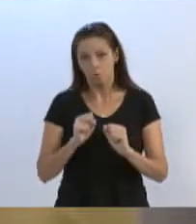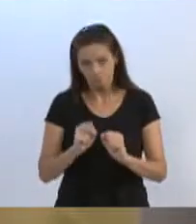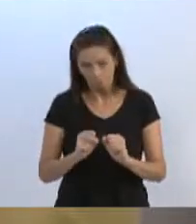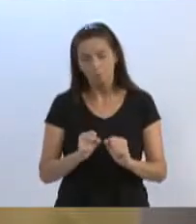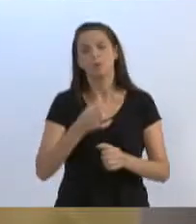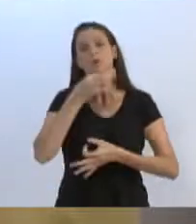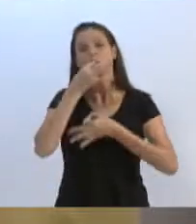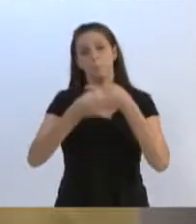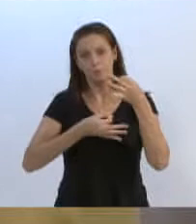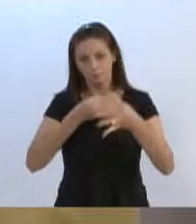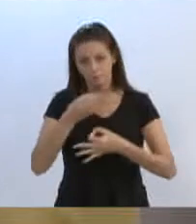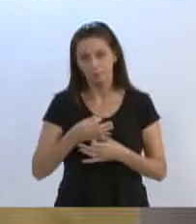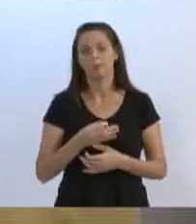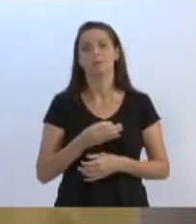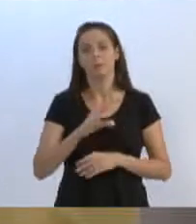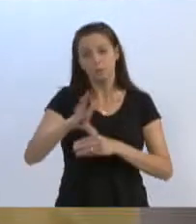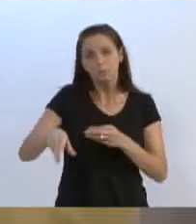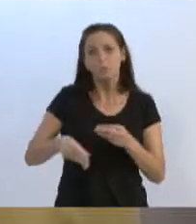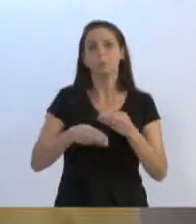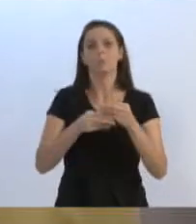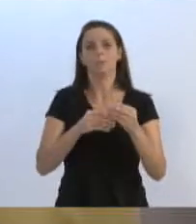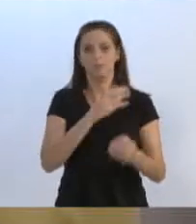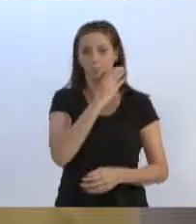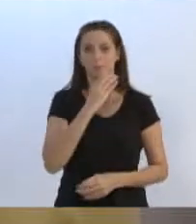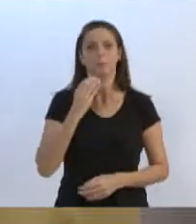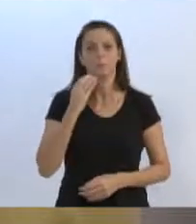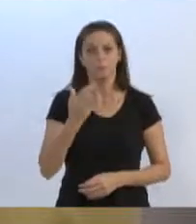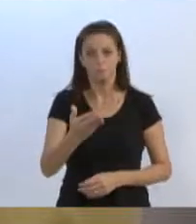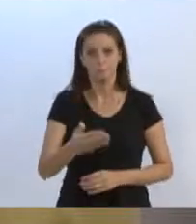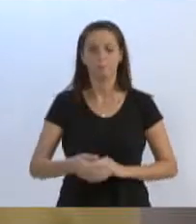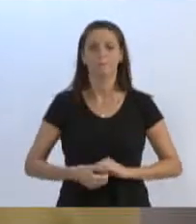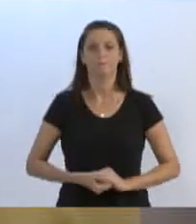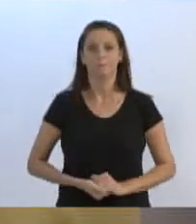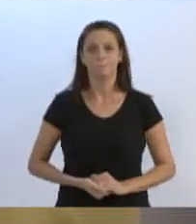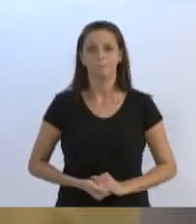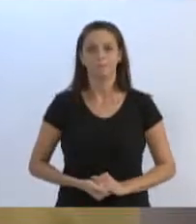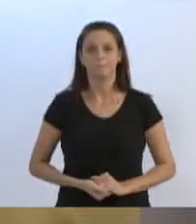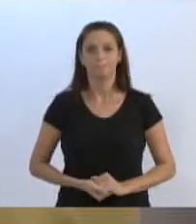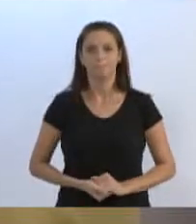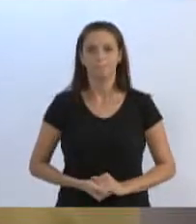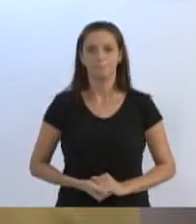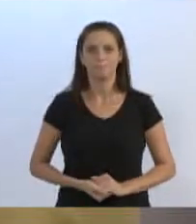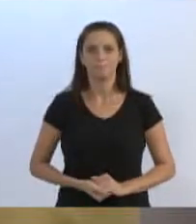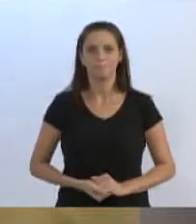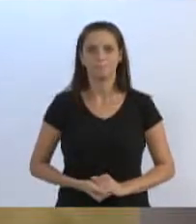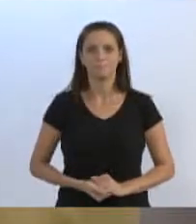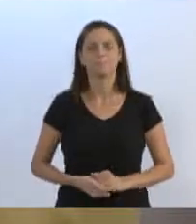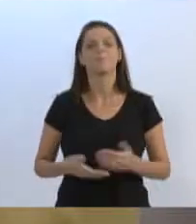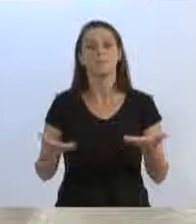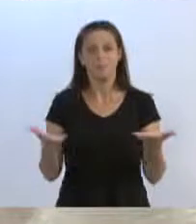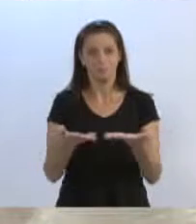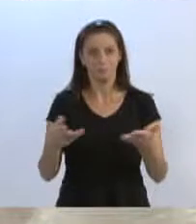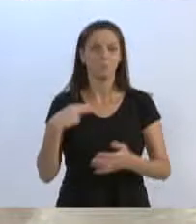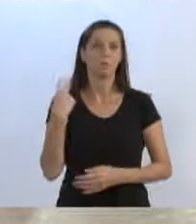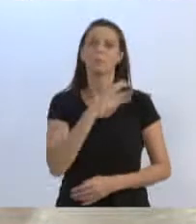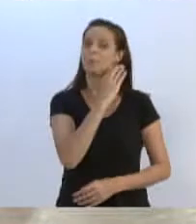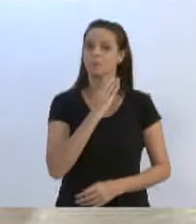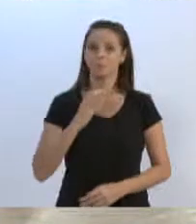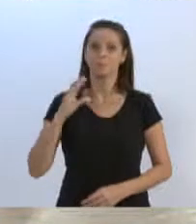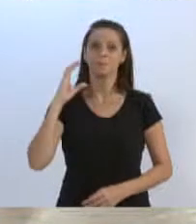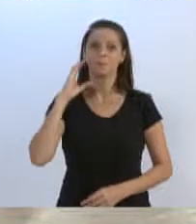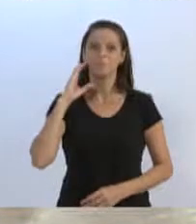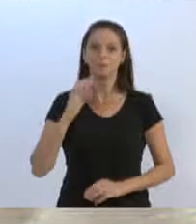cesar se antes de fazer a minha conclusão autorização do morador vereador sendo assim